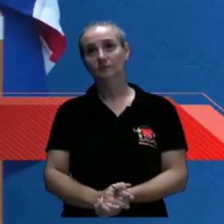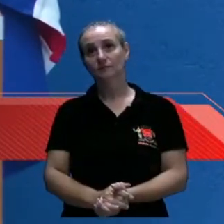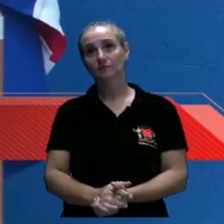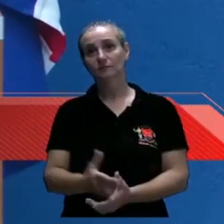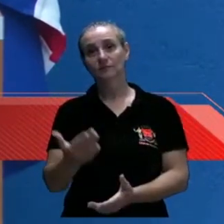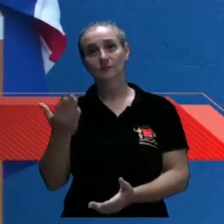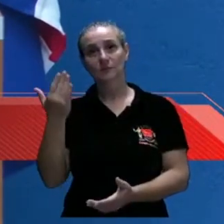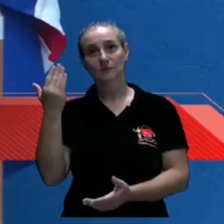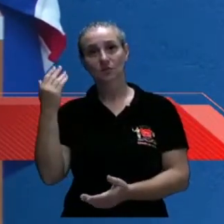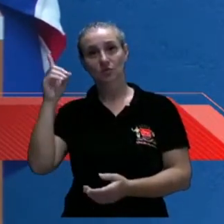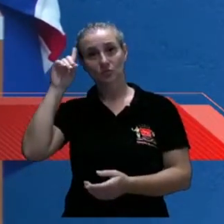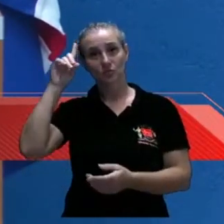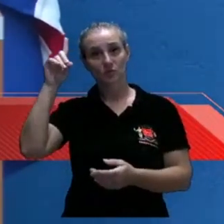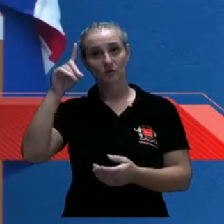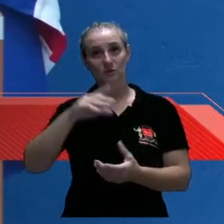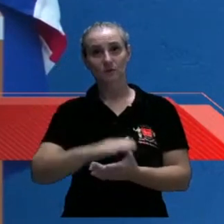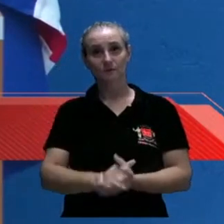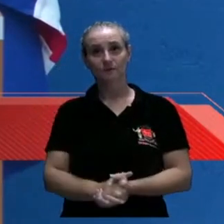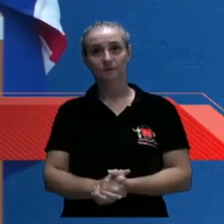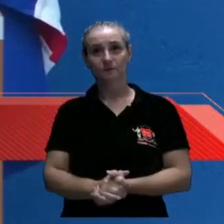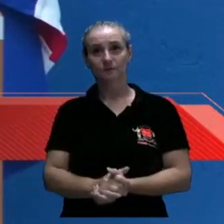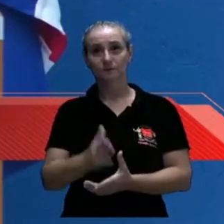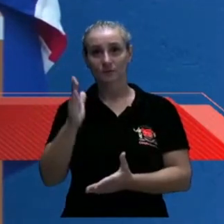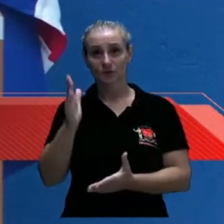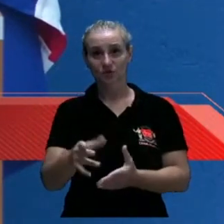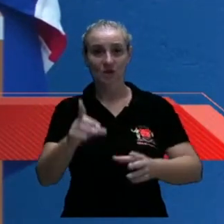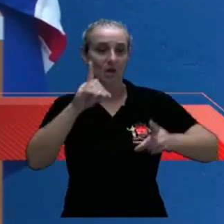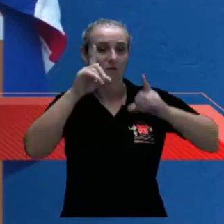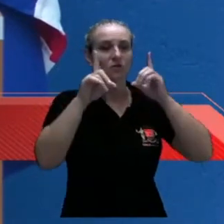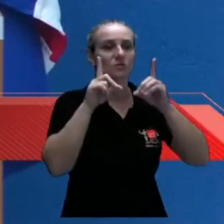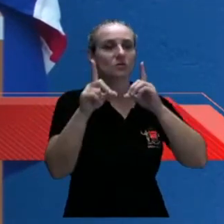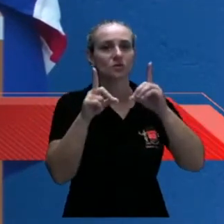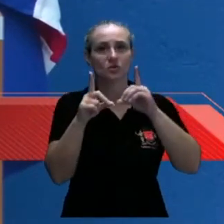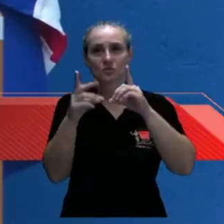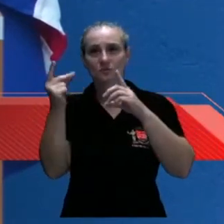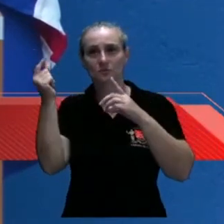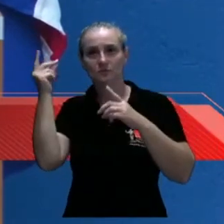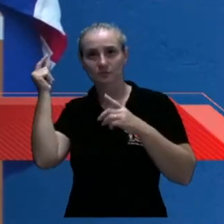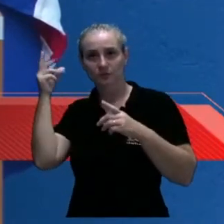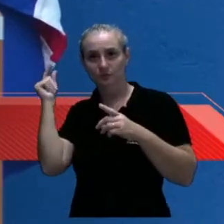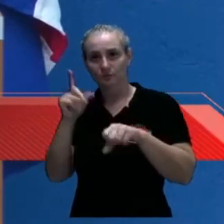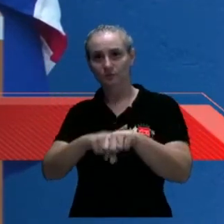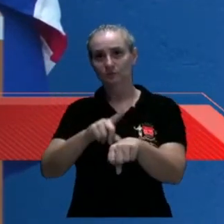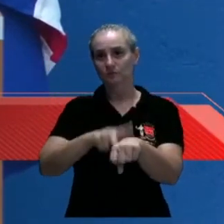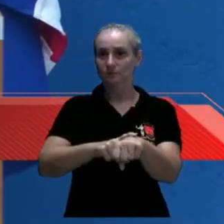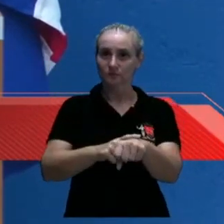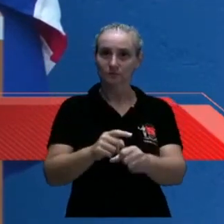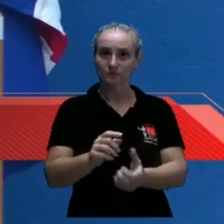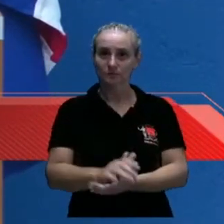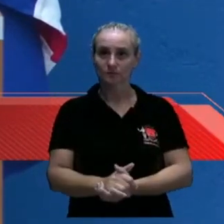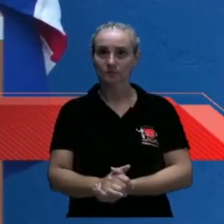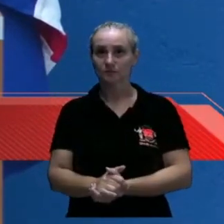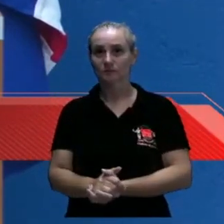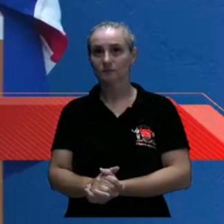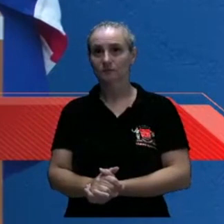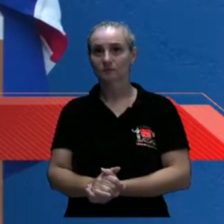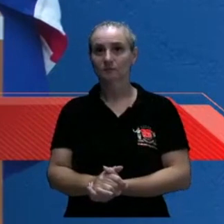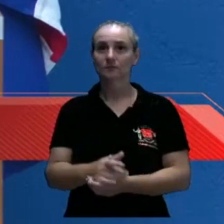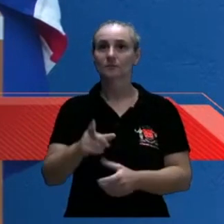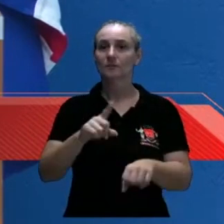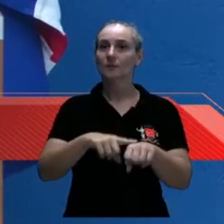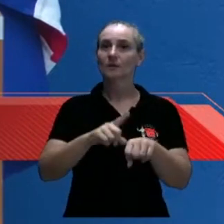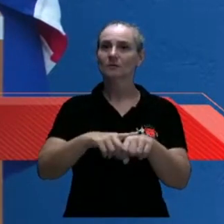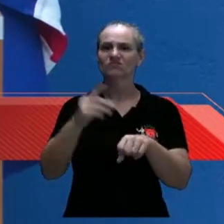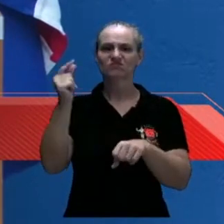nos últimos dias, mas nós já discutíamos isso há algum tempo. E para dizer